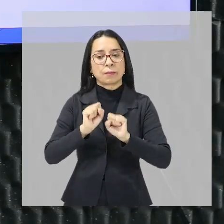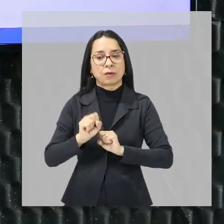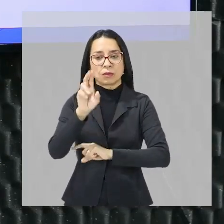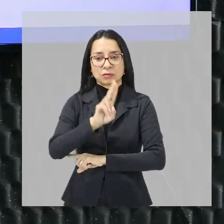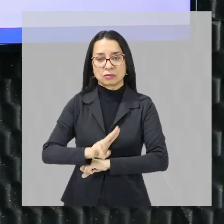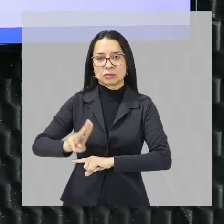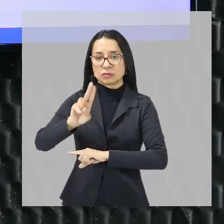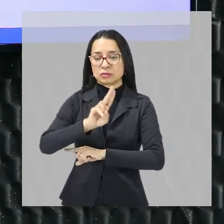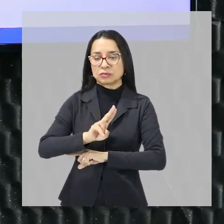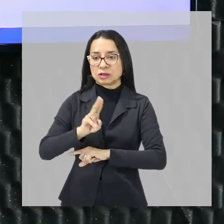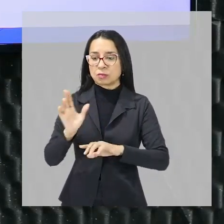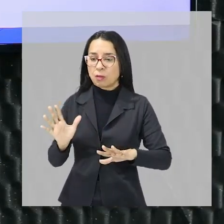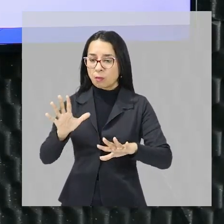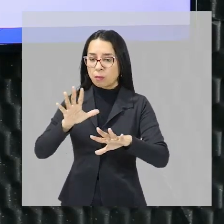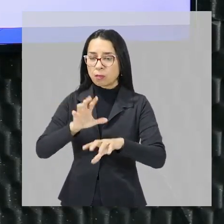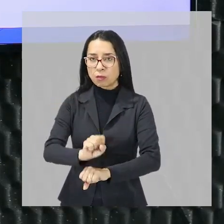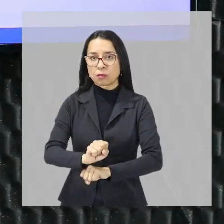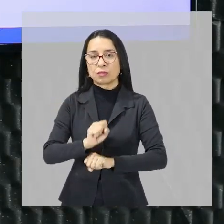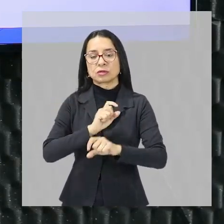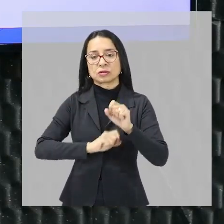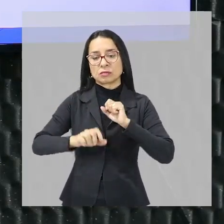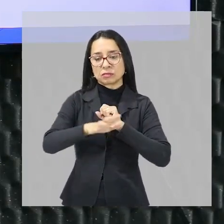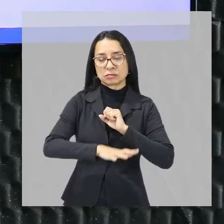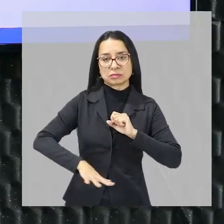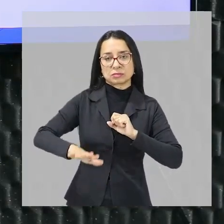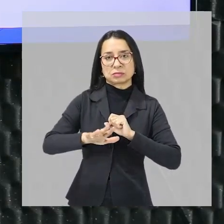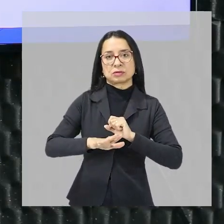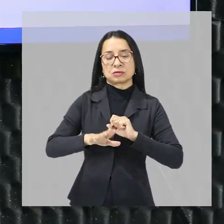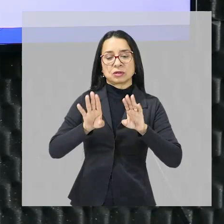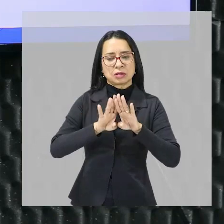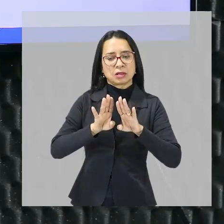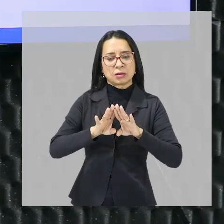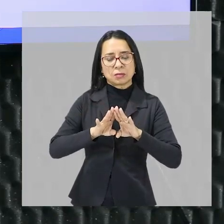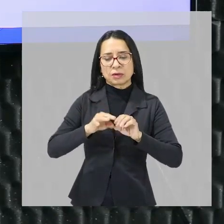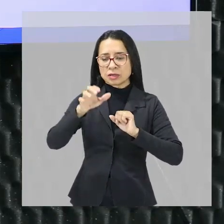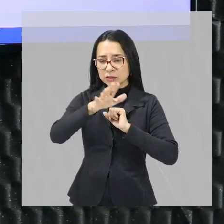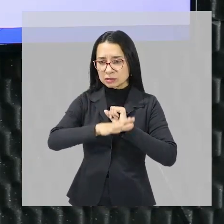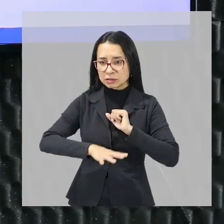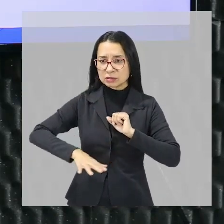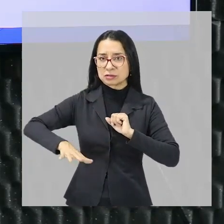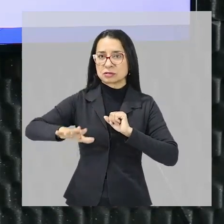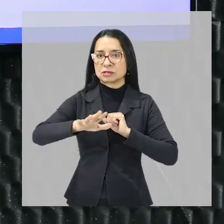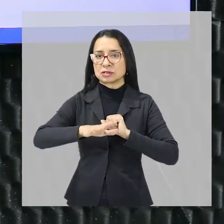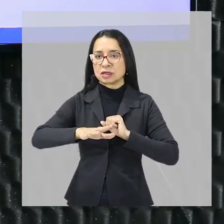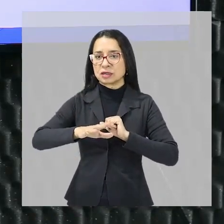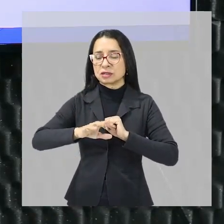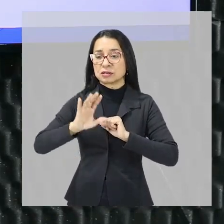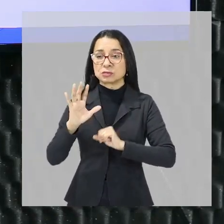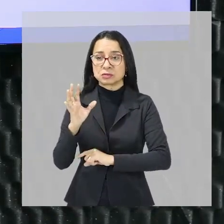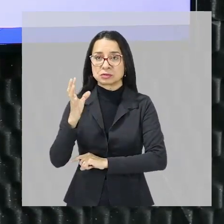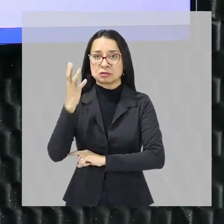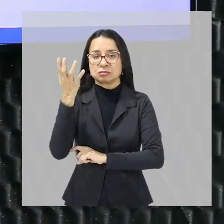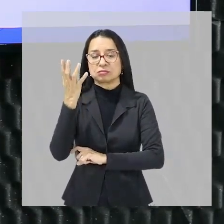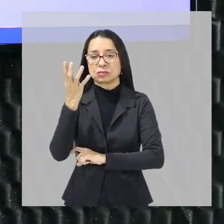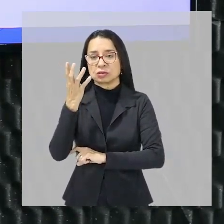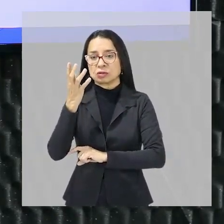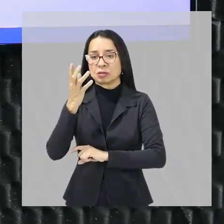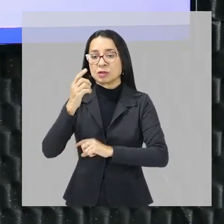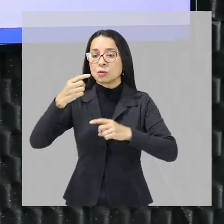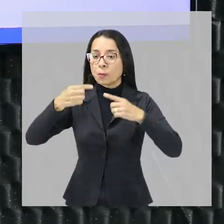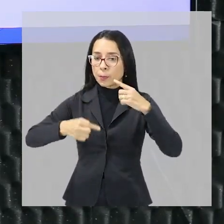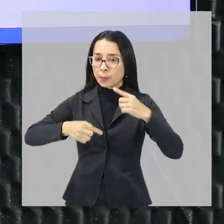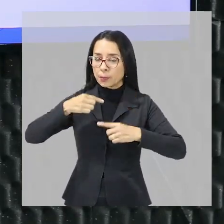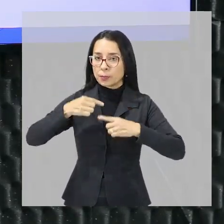utilizada para a ocupação de espaços, inclusive no campo das decisões políticas. É esse que é o foco da primeira